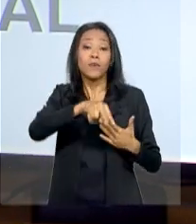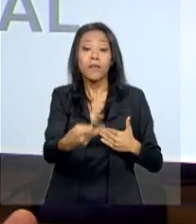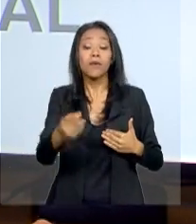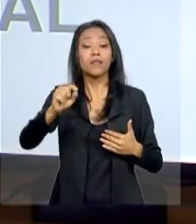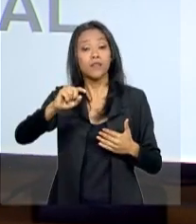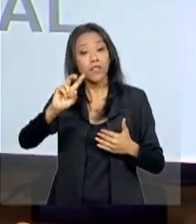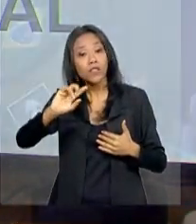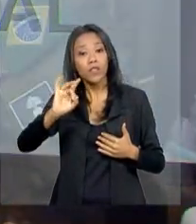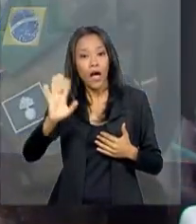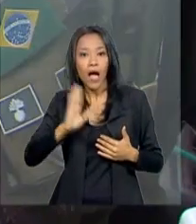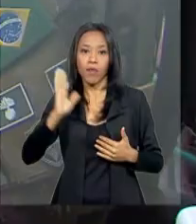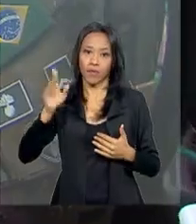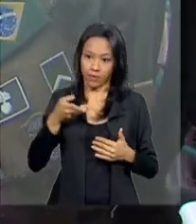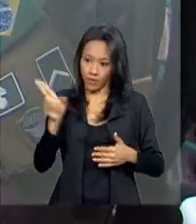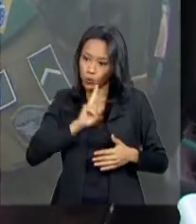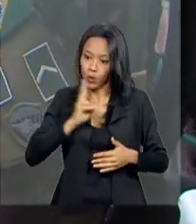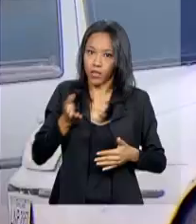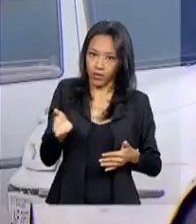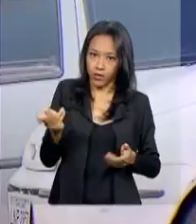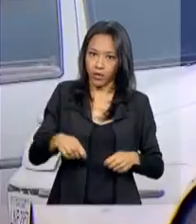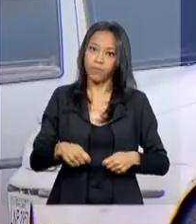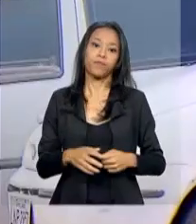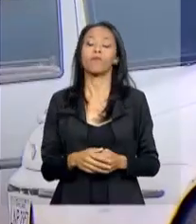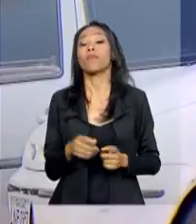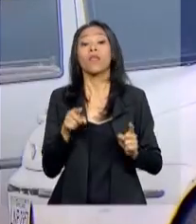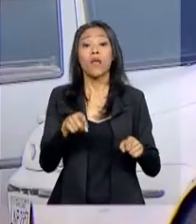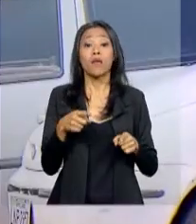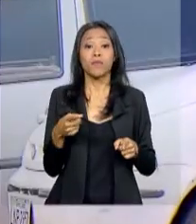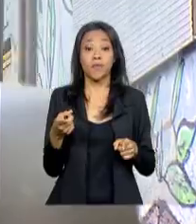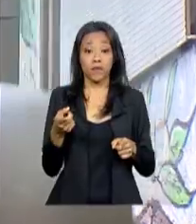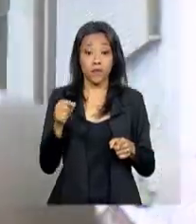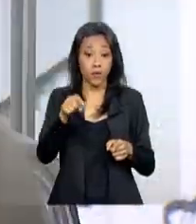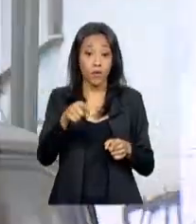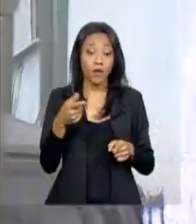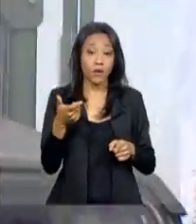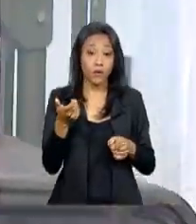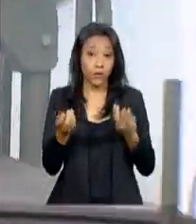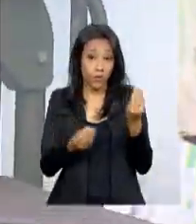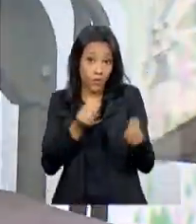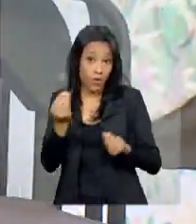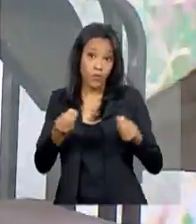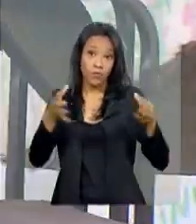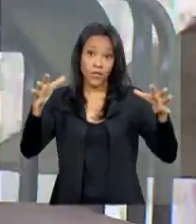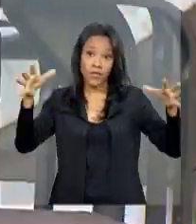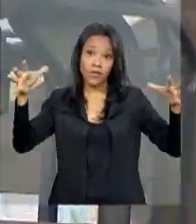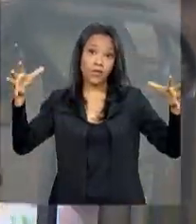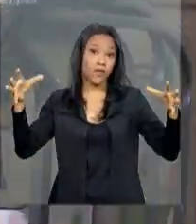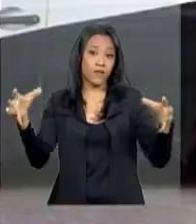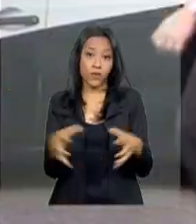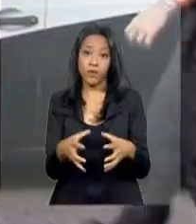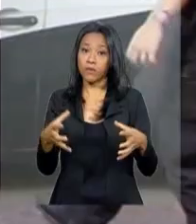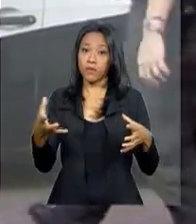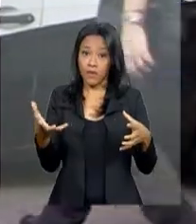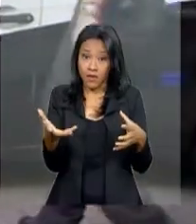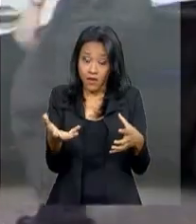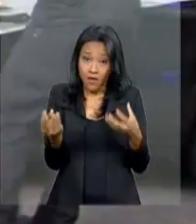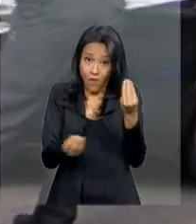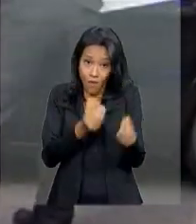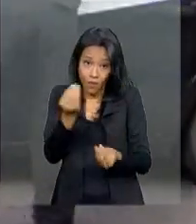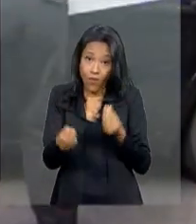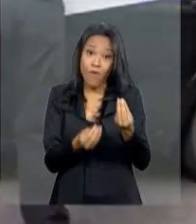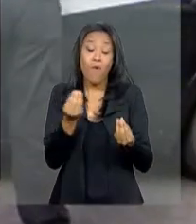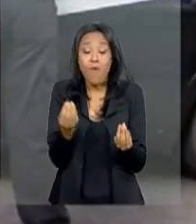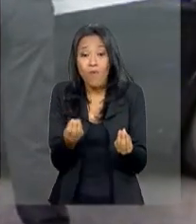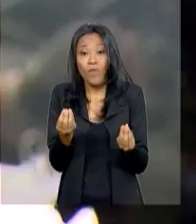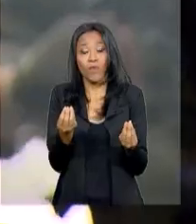percebidos rapidamente. As ações nas ruas e comunidades são geralmente executadas em conjunto pelas forças armadas com os órgãos de